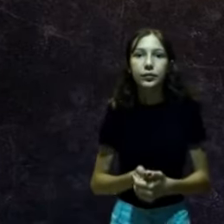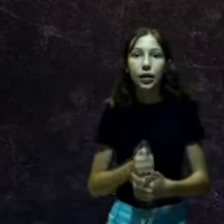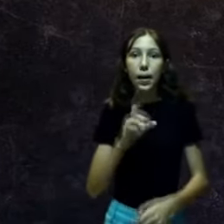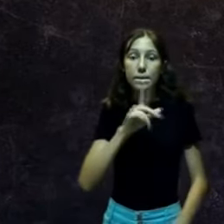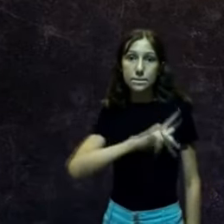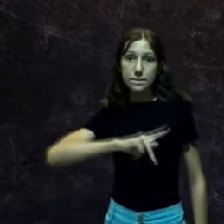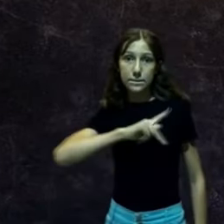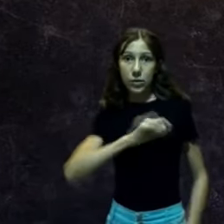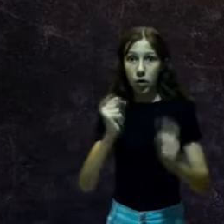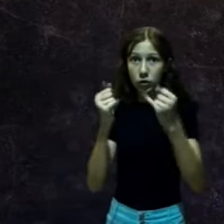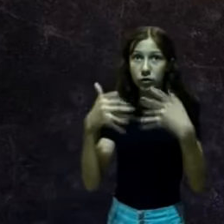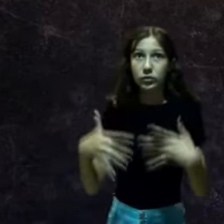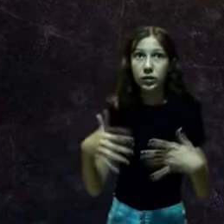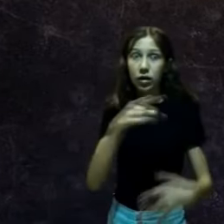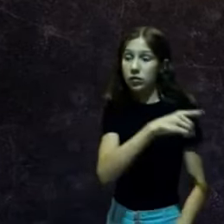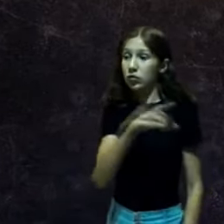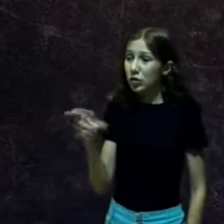Filipenses, um cheque em branco.